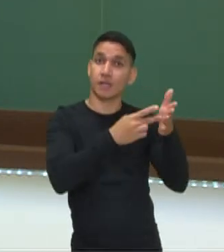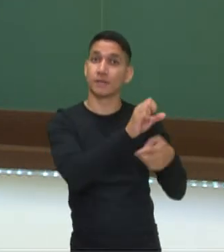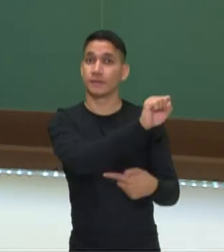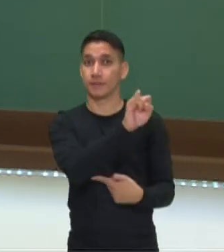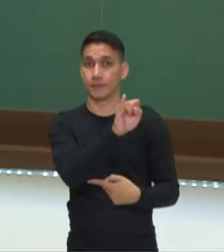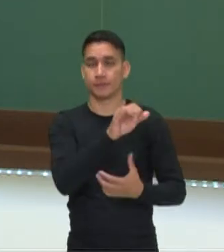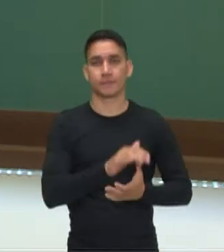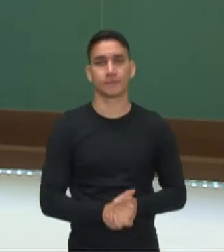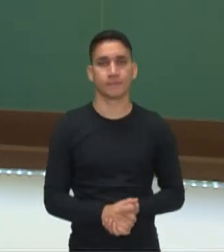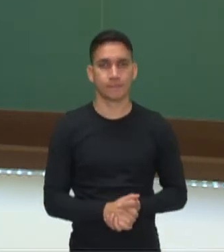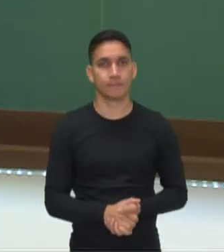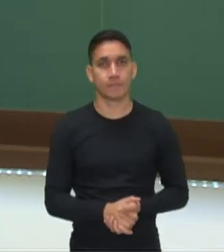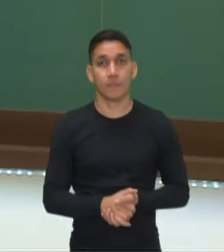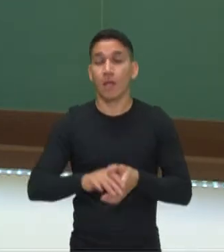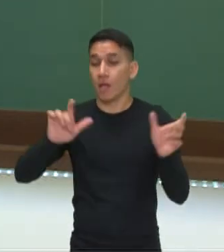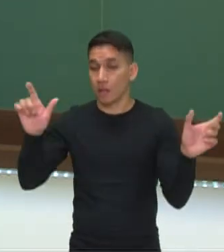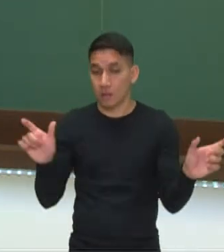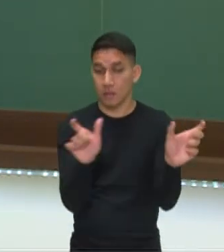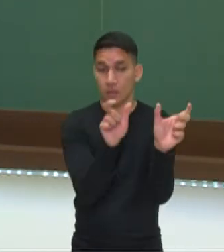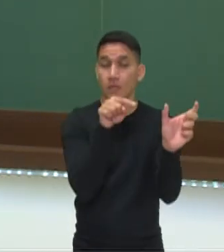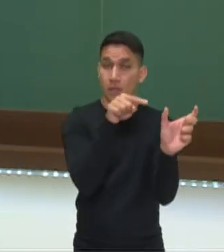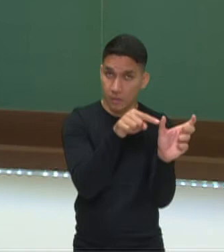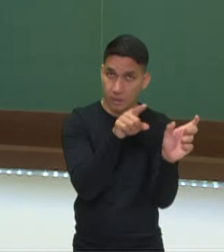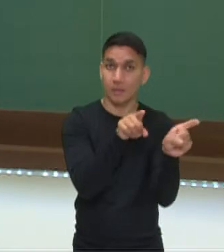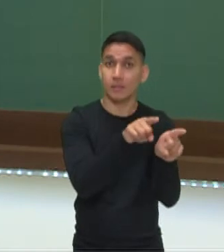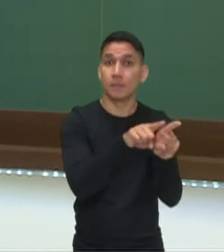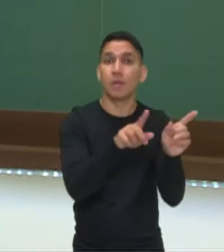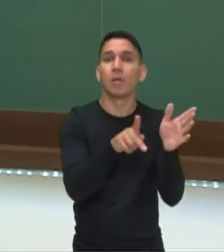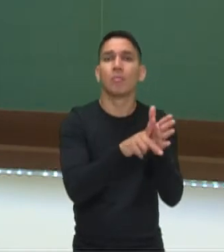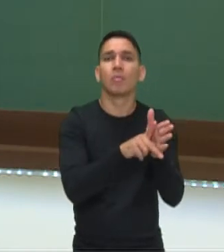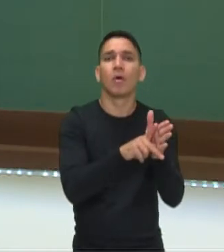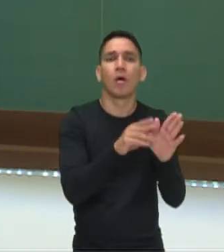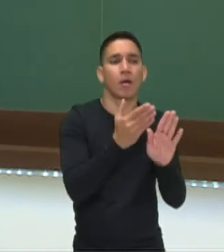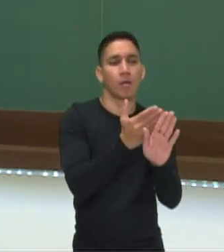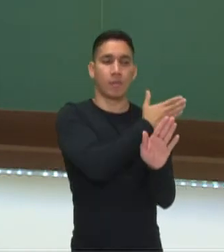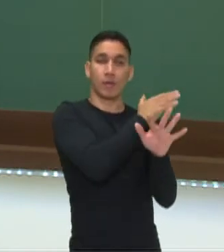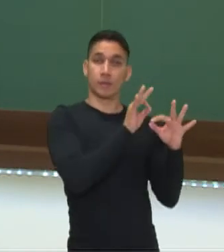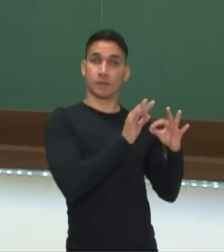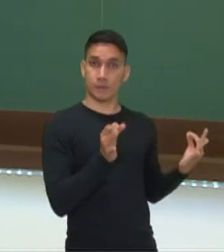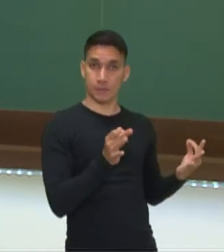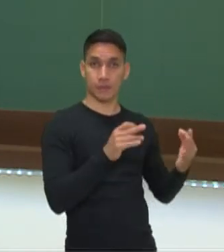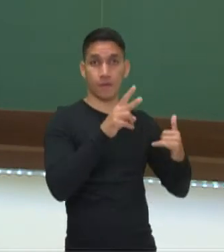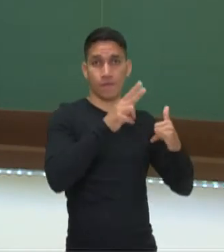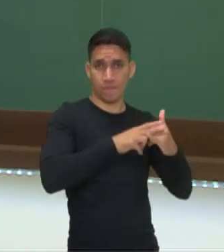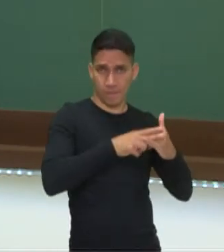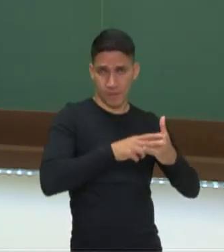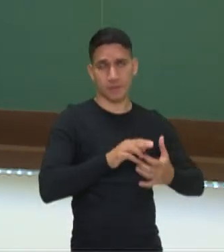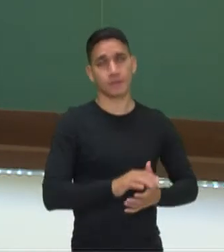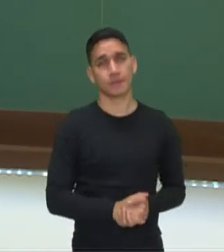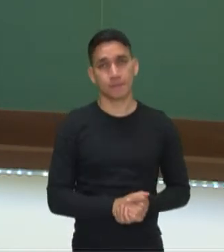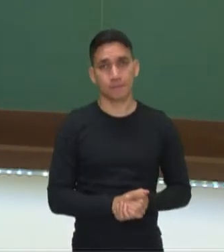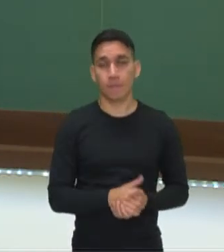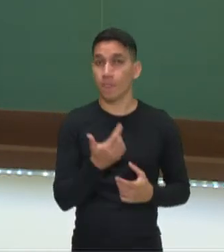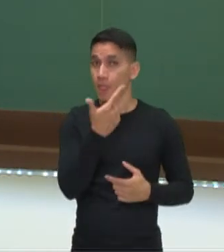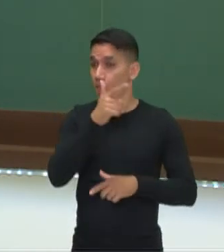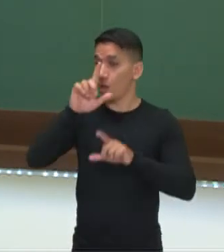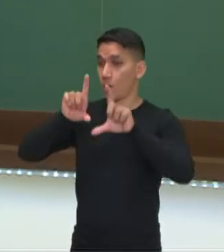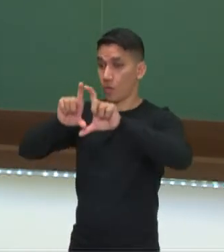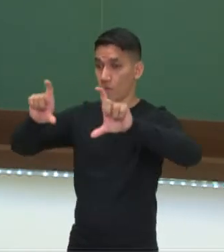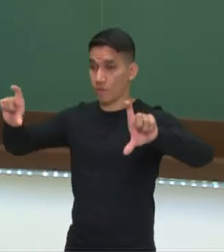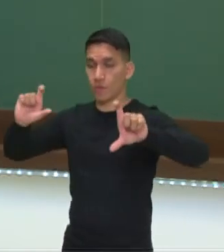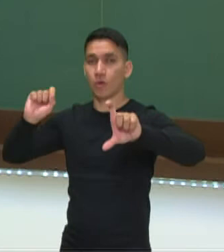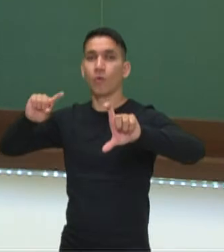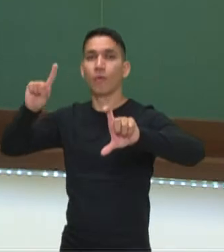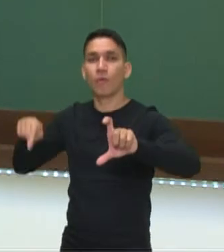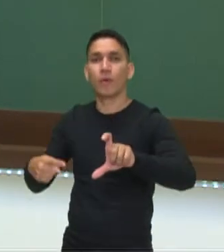significa se. Junto com ela, nós vamos usar o past simple, o verbo no passado simples. A outra parte da